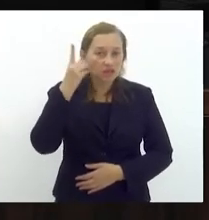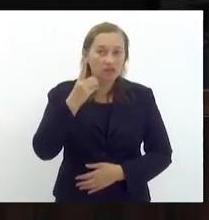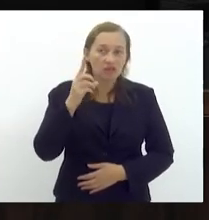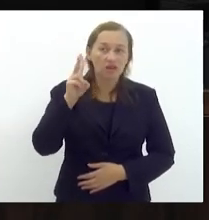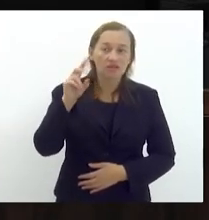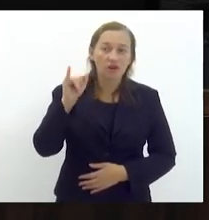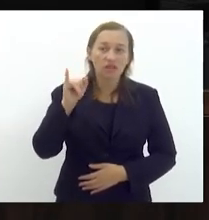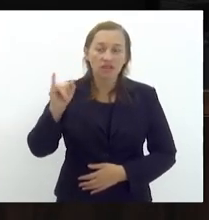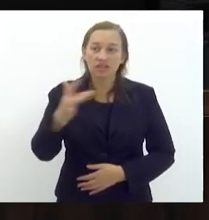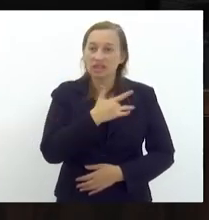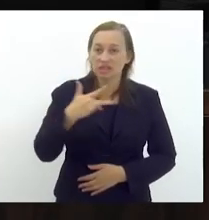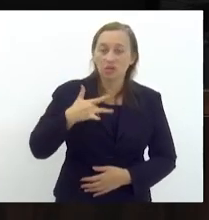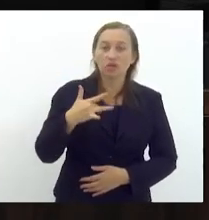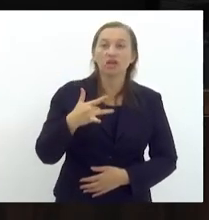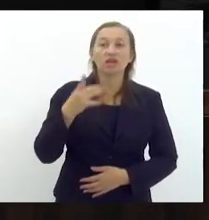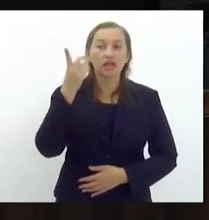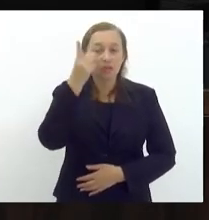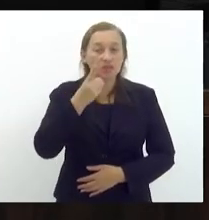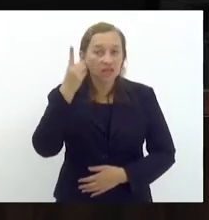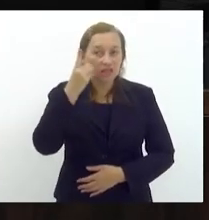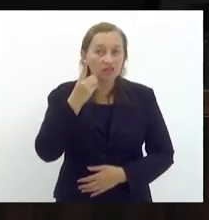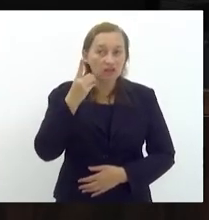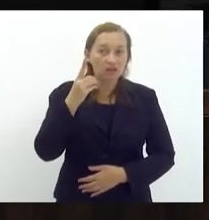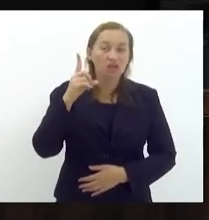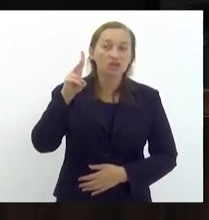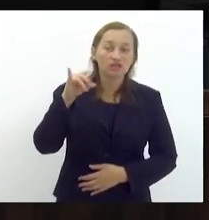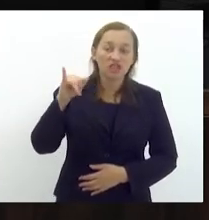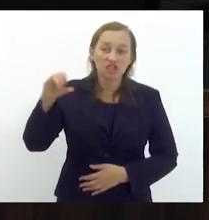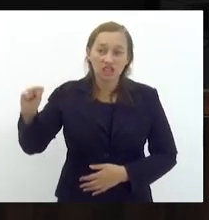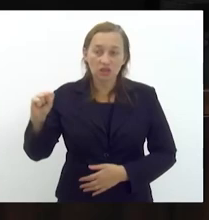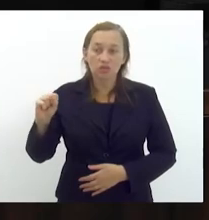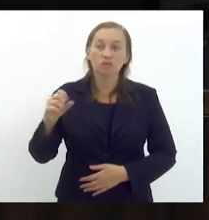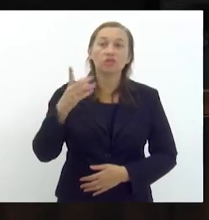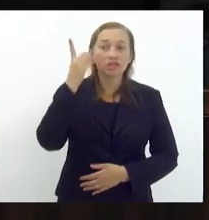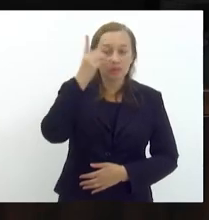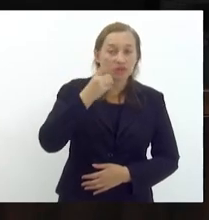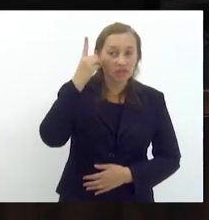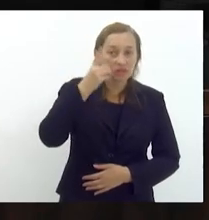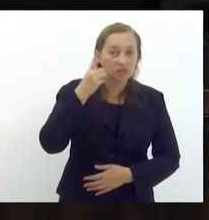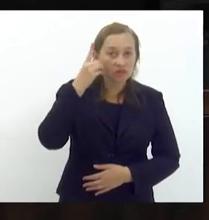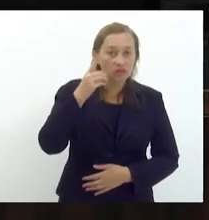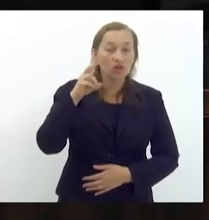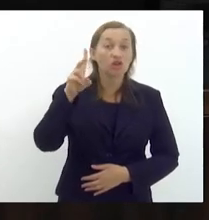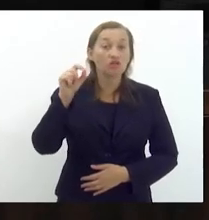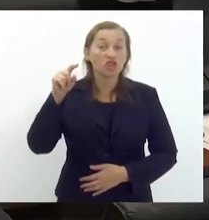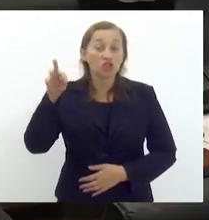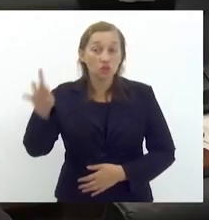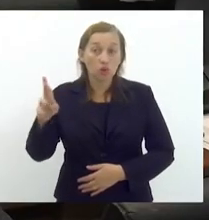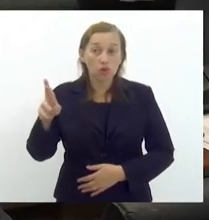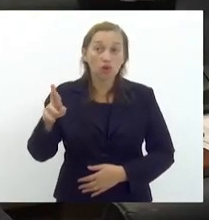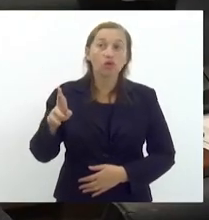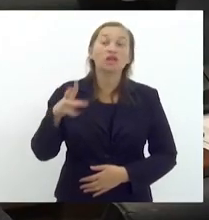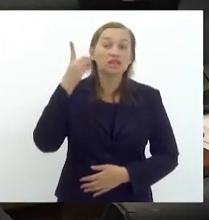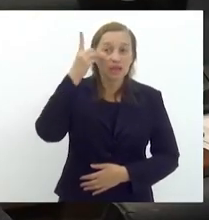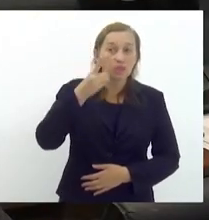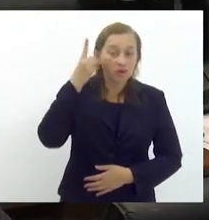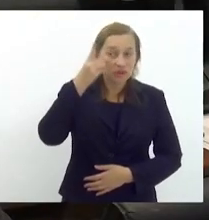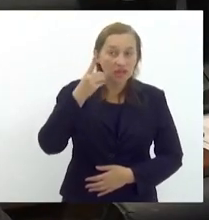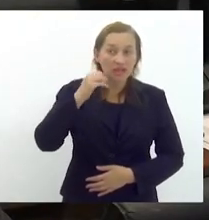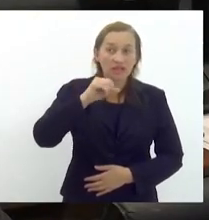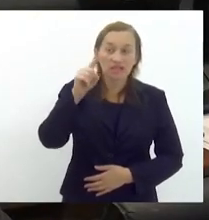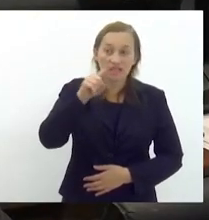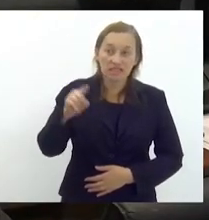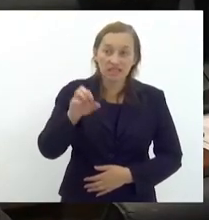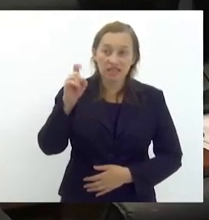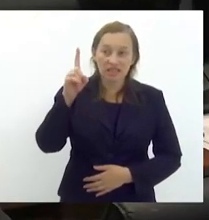Valdeci da Saúde Deputado Vinícius cozzolino Deputado Vitor Júnior e deputadas